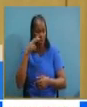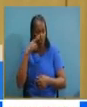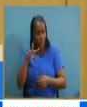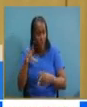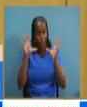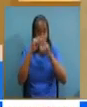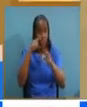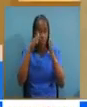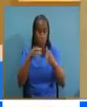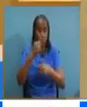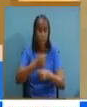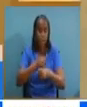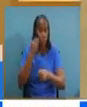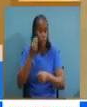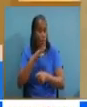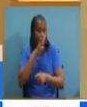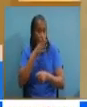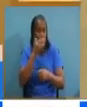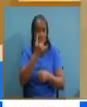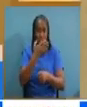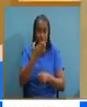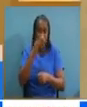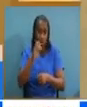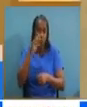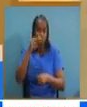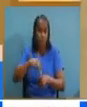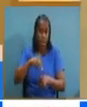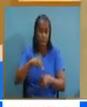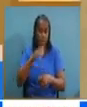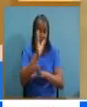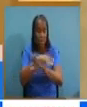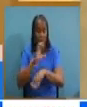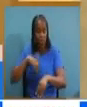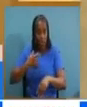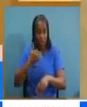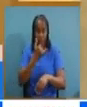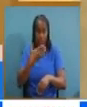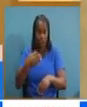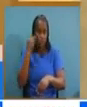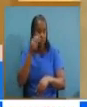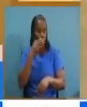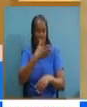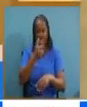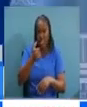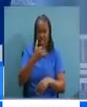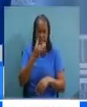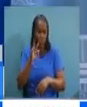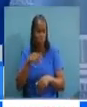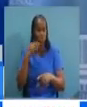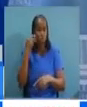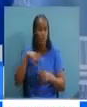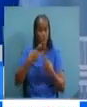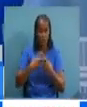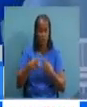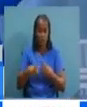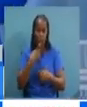segundo afirmou, dos 28 mil desempregados em Cabo Verde, 21 mil são jovens entre os 15 e os 24 anos. Essa é a questão